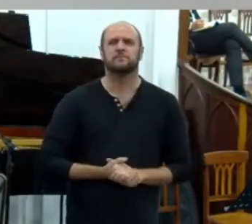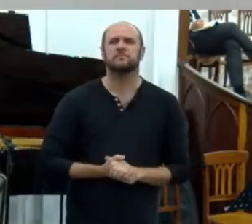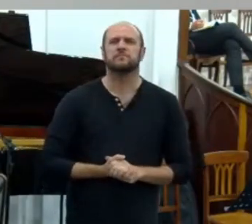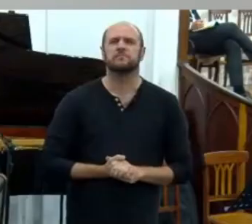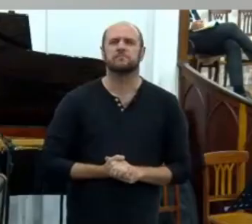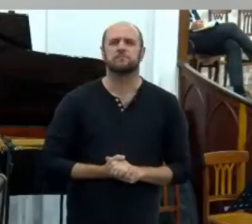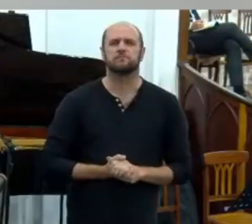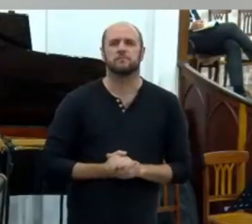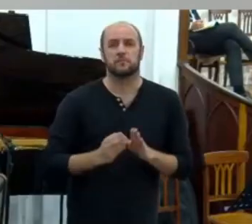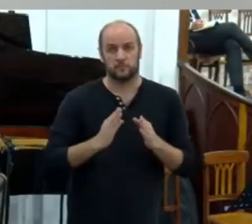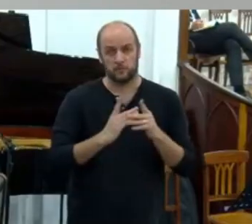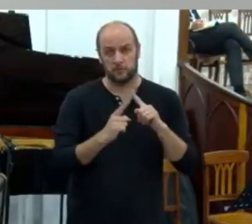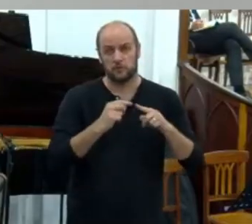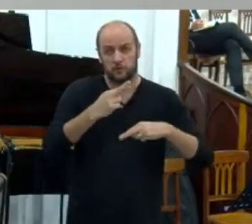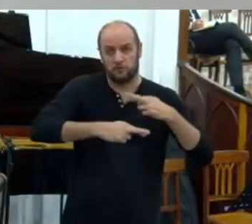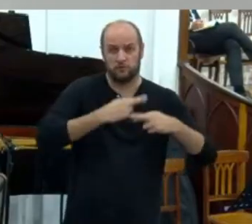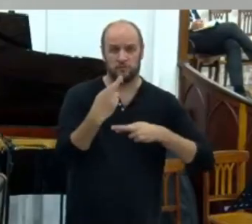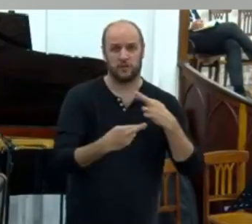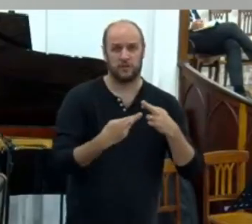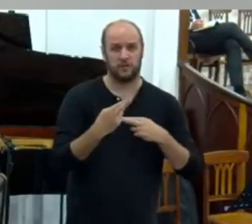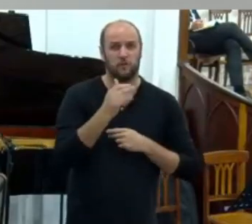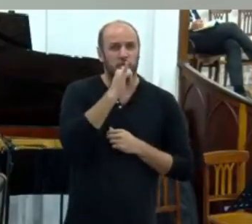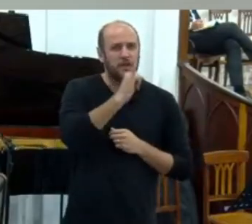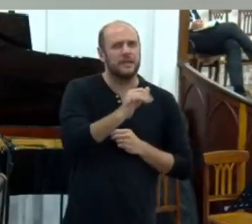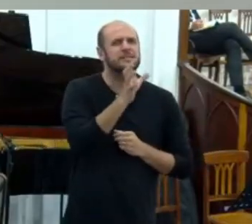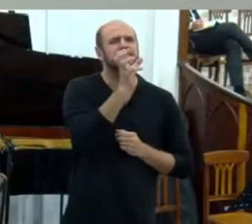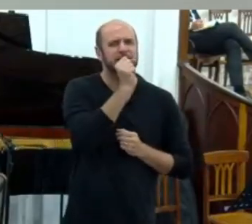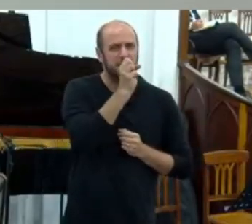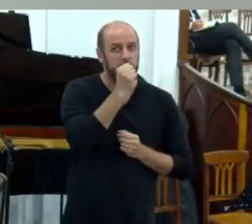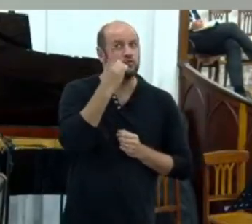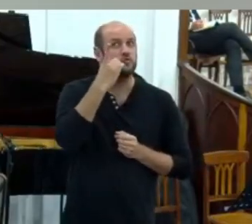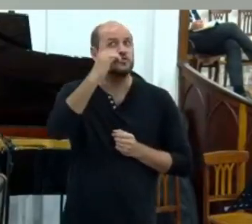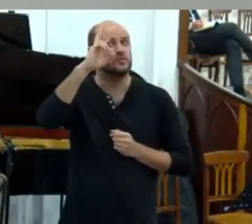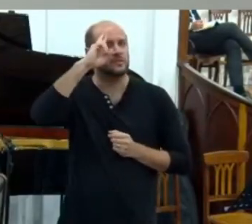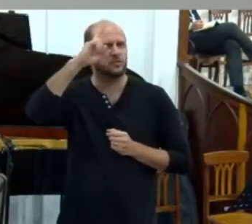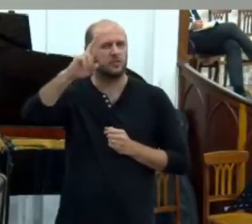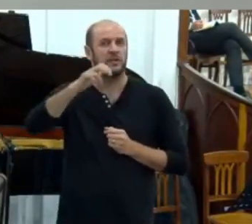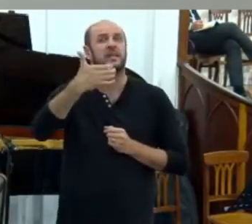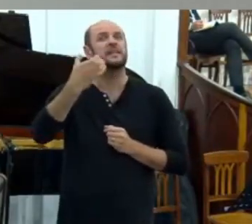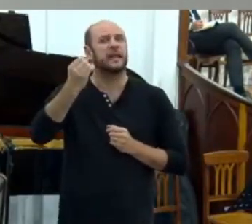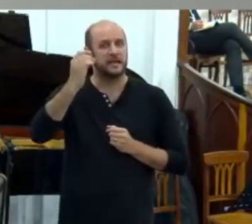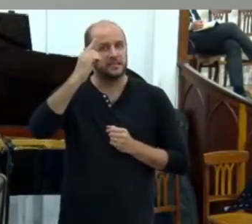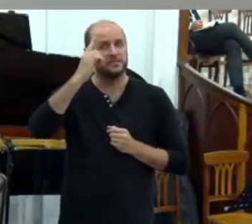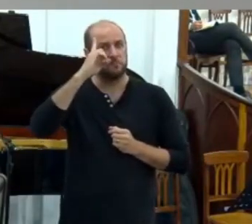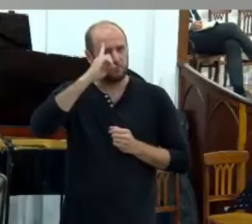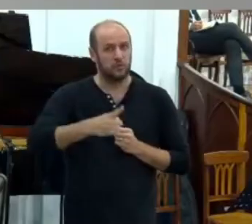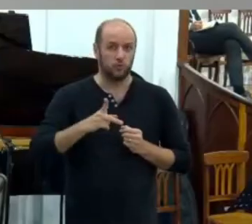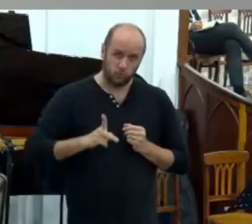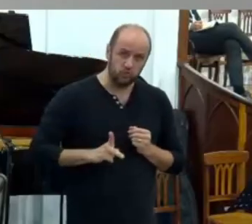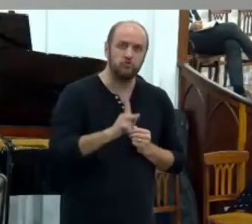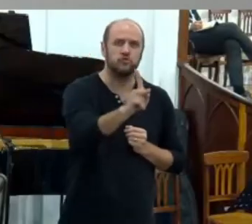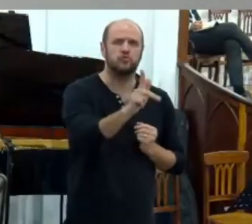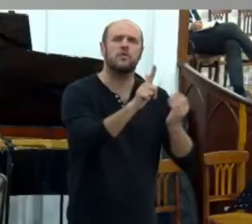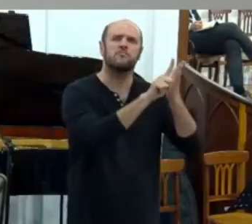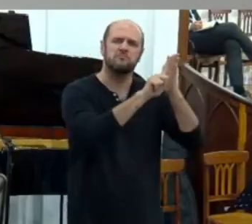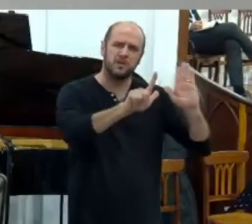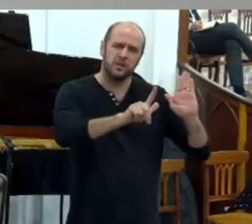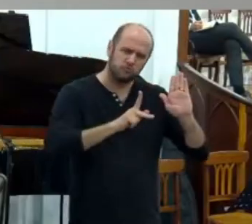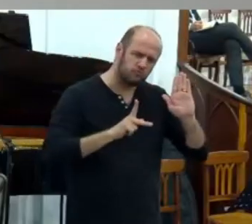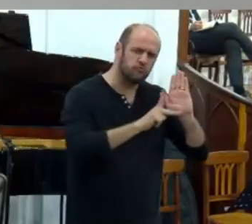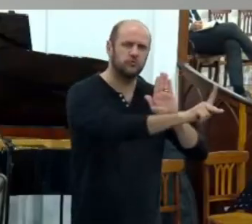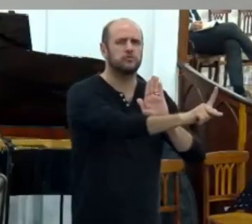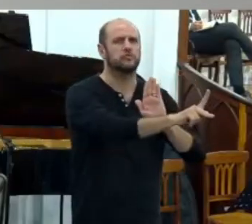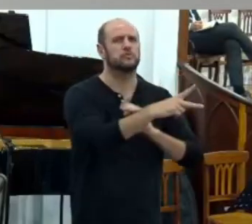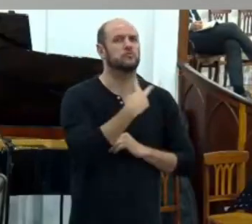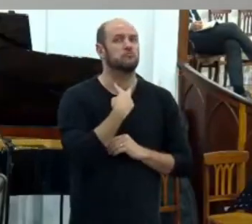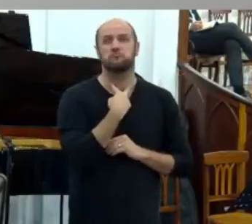Para os reformados, o dia do Senhor é parte dos 10 mandamentos, ou da lei moral. E por isso,